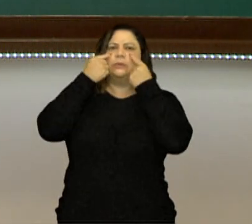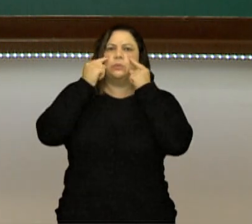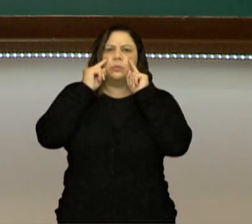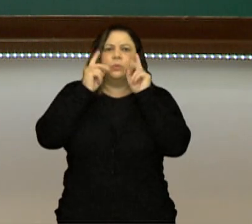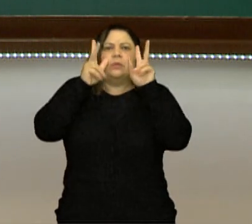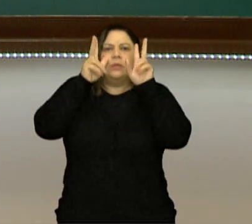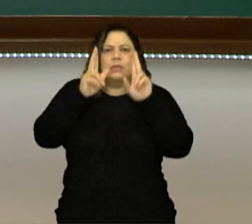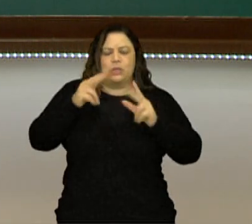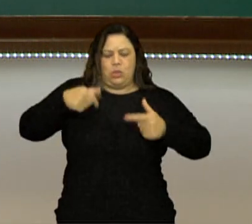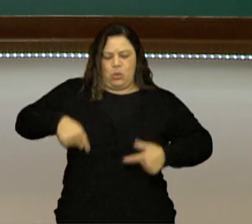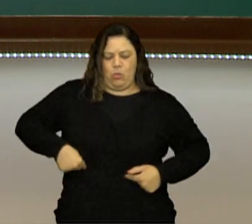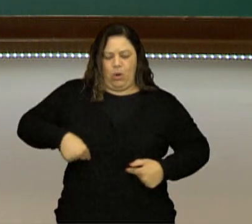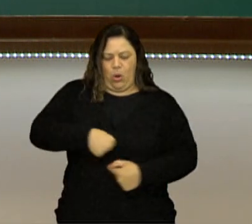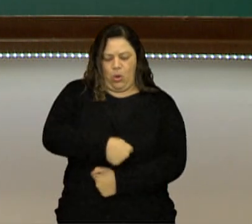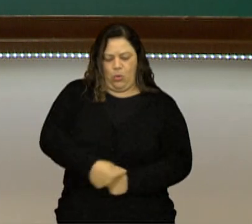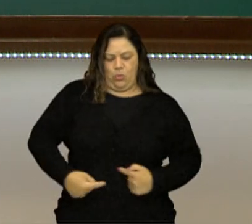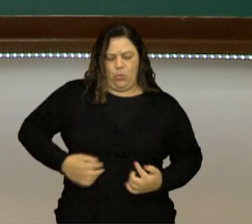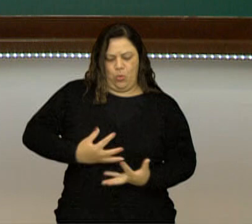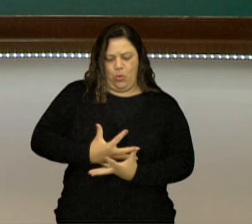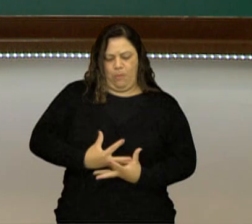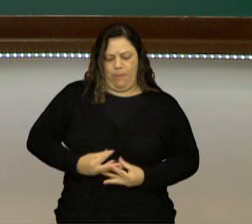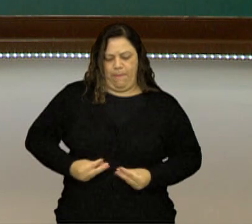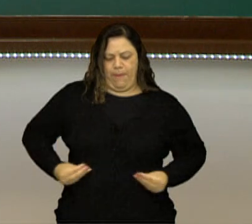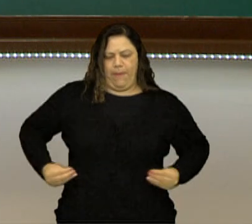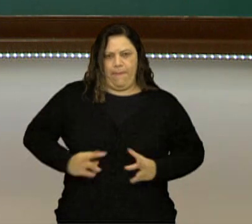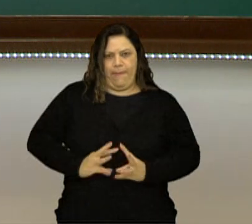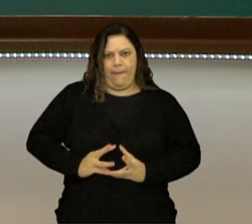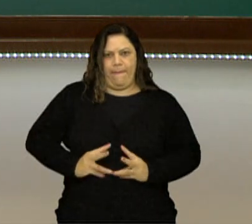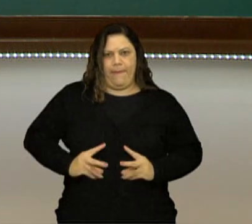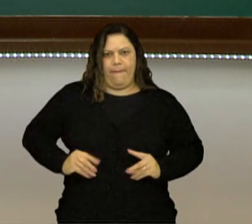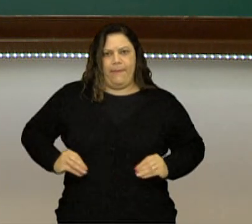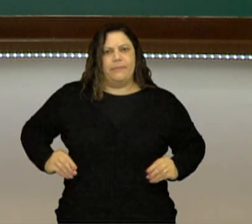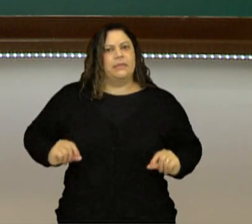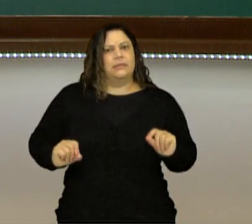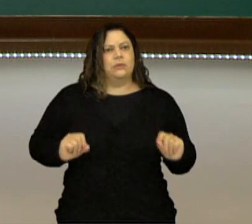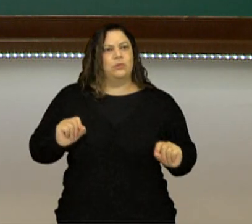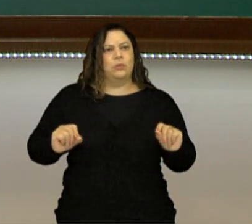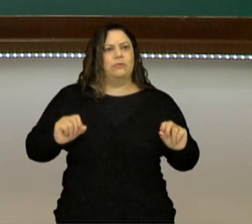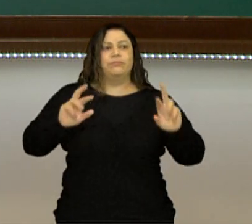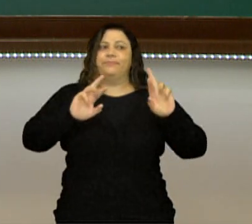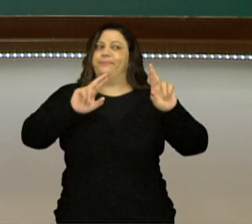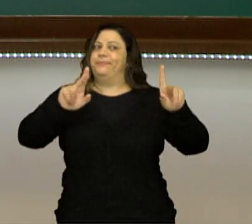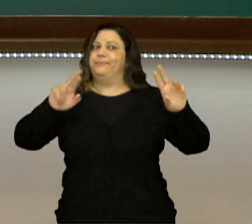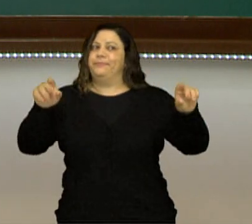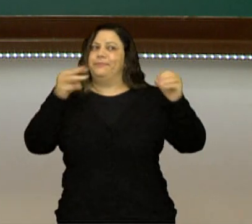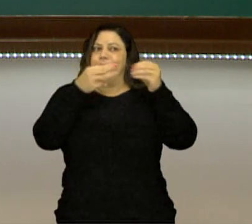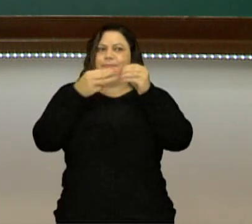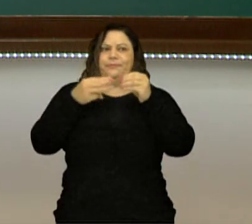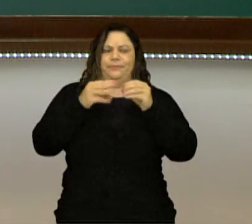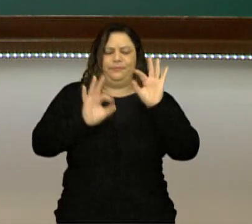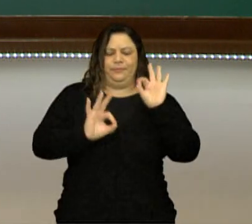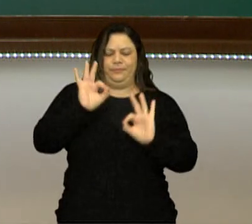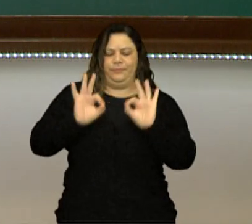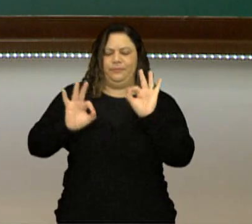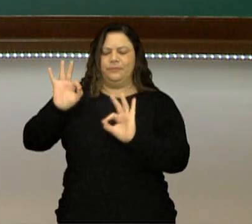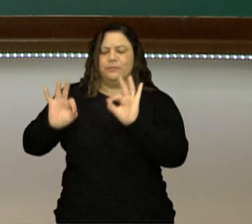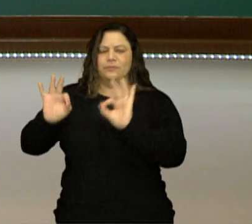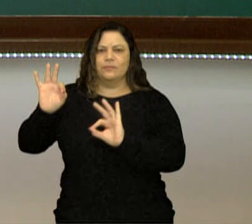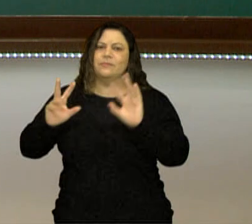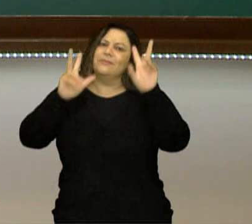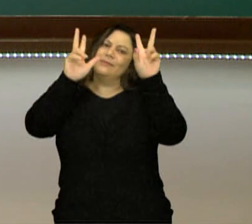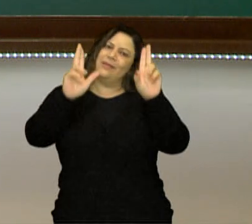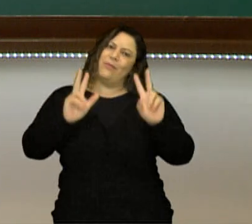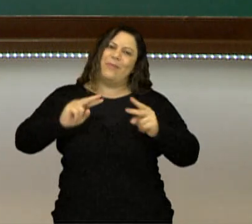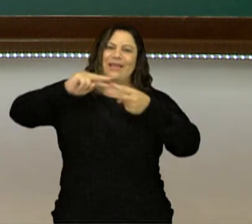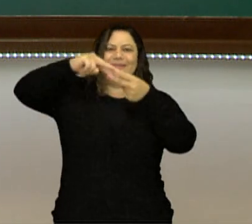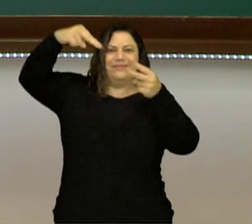estômago? Diferentes células em um organismo multicelular podem expressar conjuntos de genes muito diferentes, apesar de possuírem o mesmo